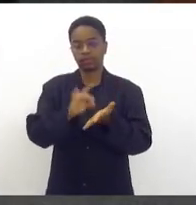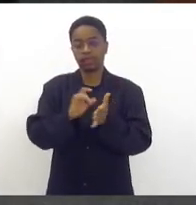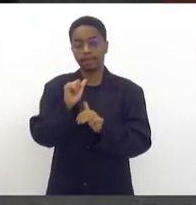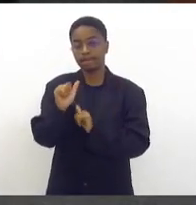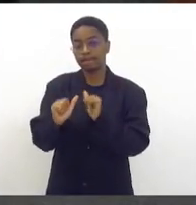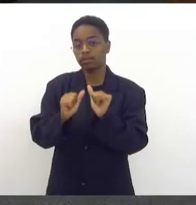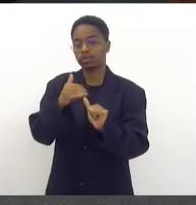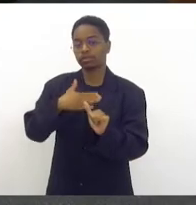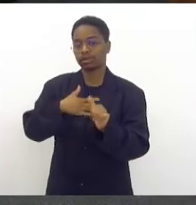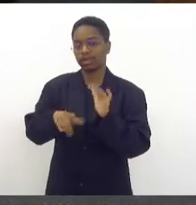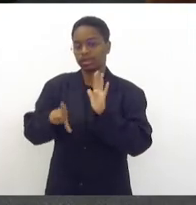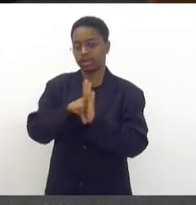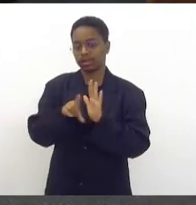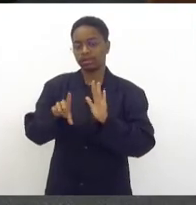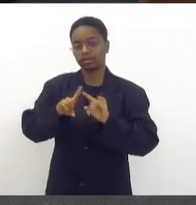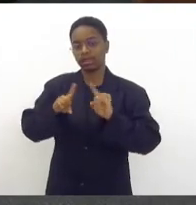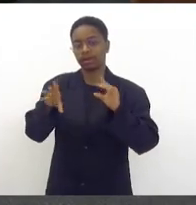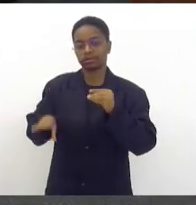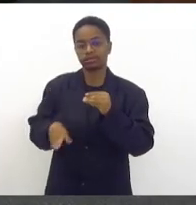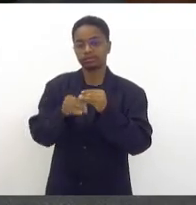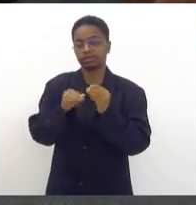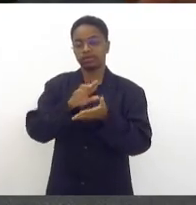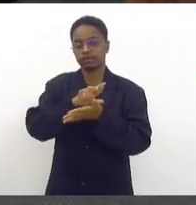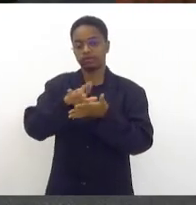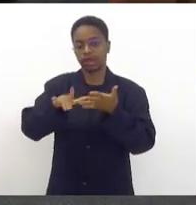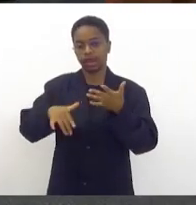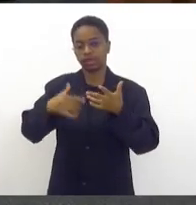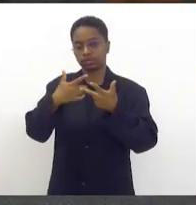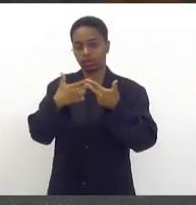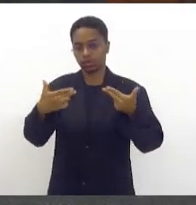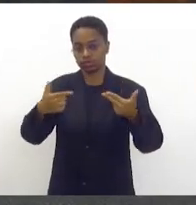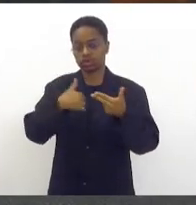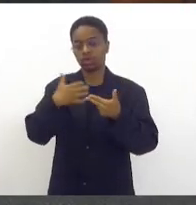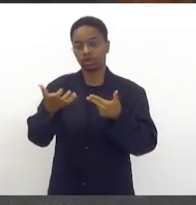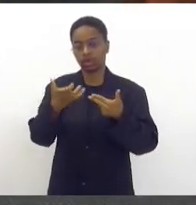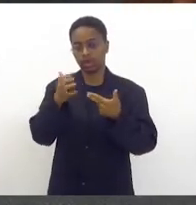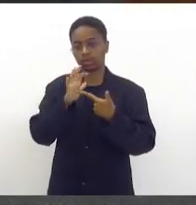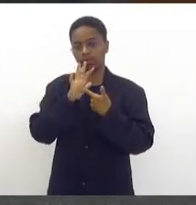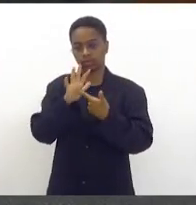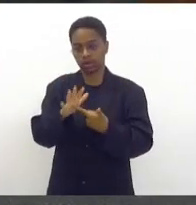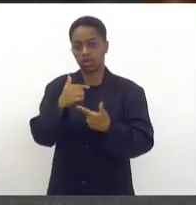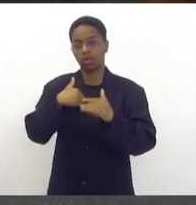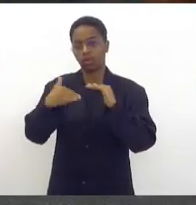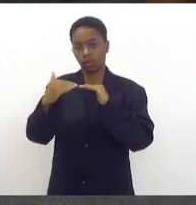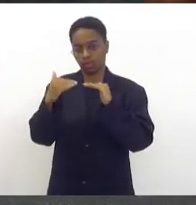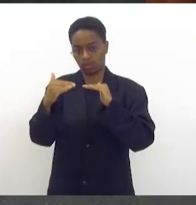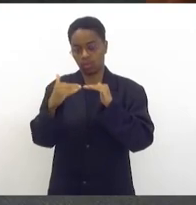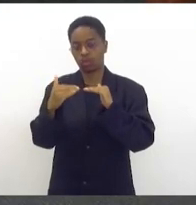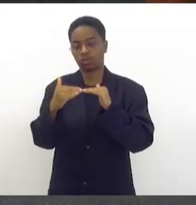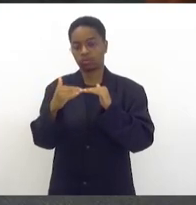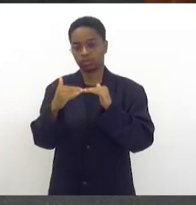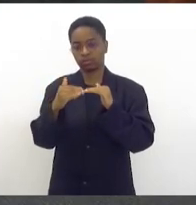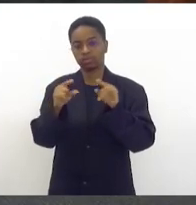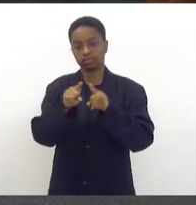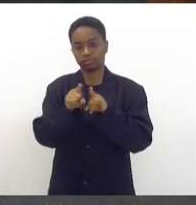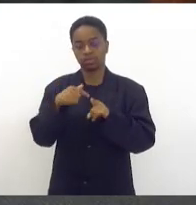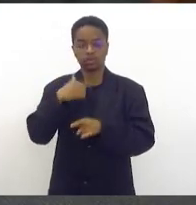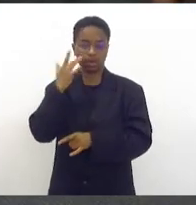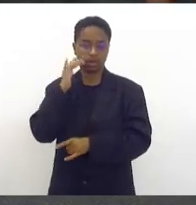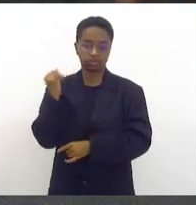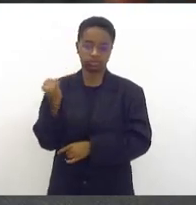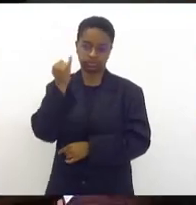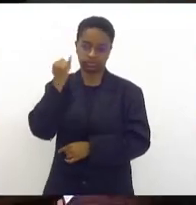lei, acrescentando vários dispositivos que eu quero deixar já claro que eu concordo com eles e acho